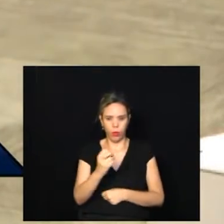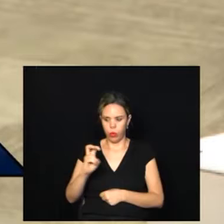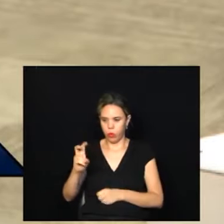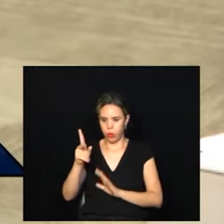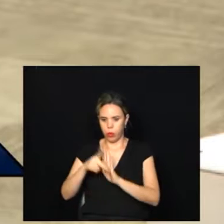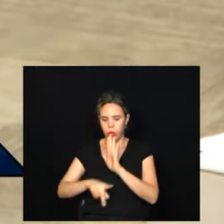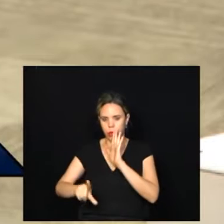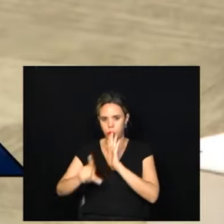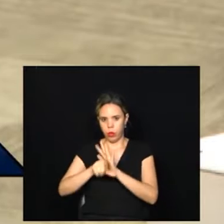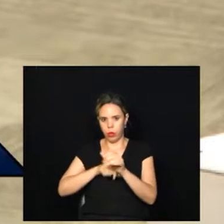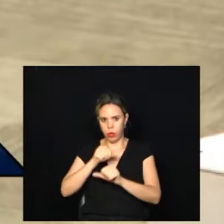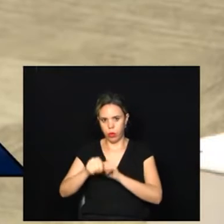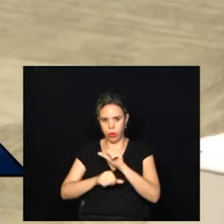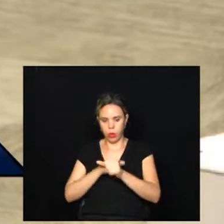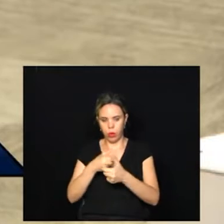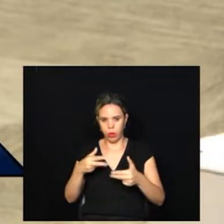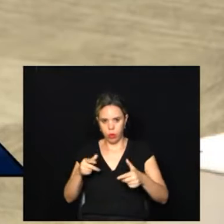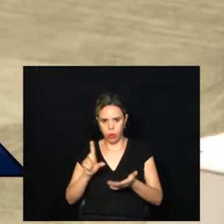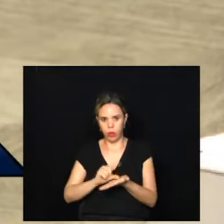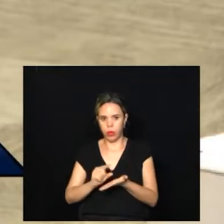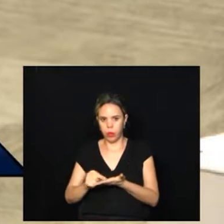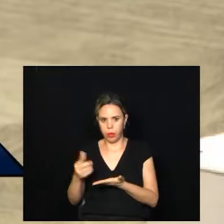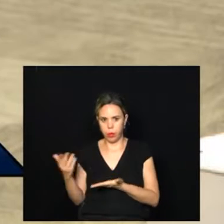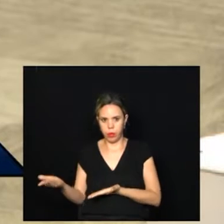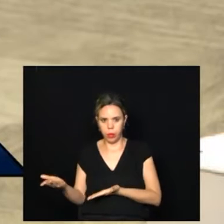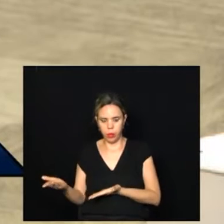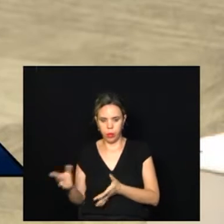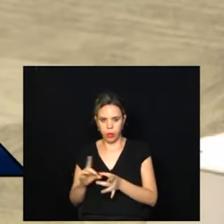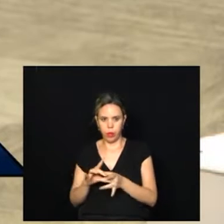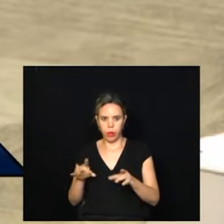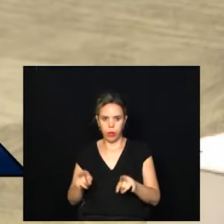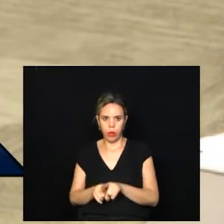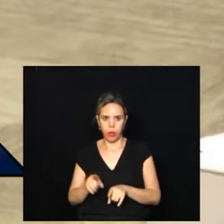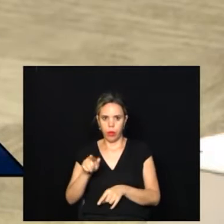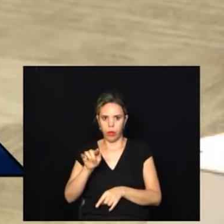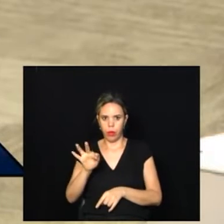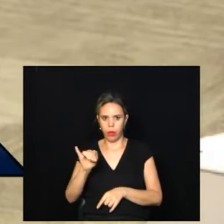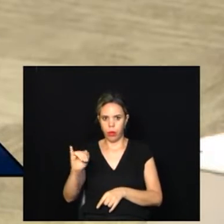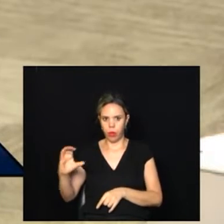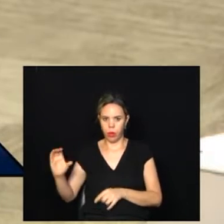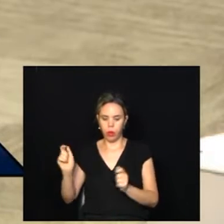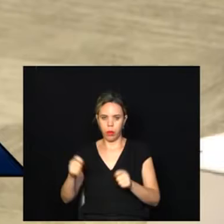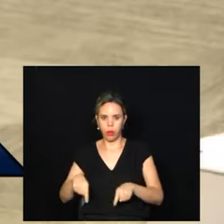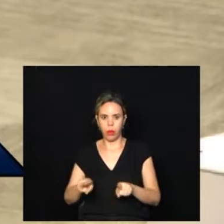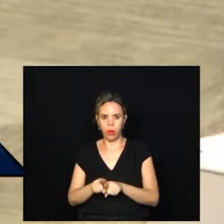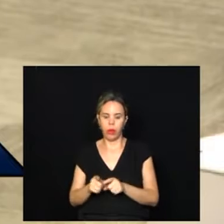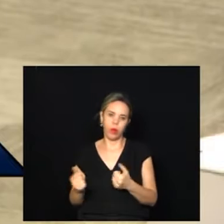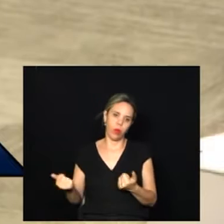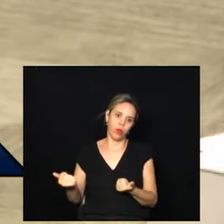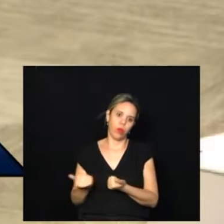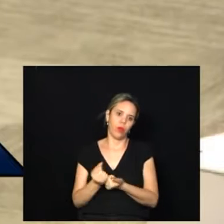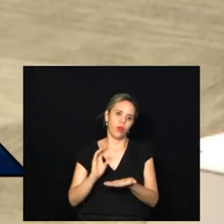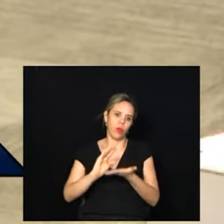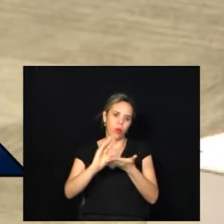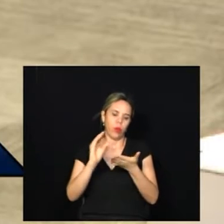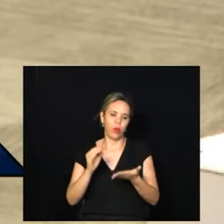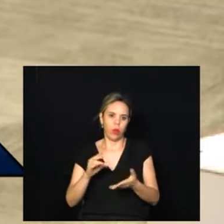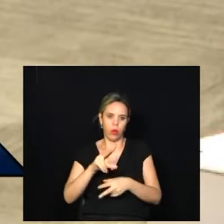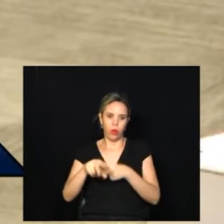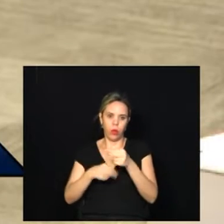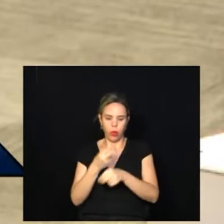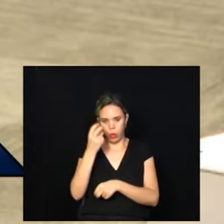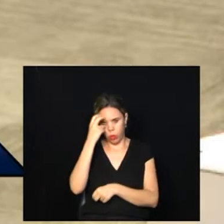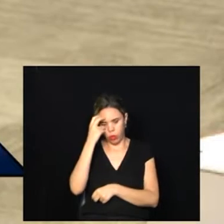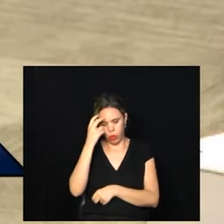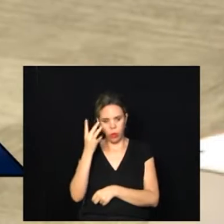projeto de lei altera um dos seus artigos, permitindo que o FIC possa também subsidiar o prêmio